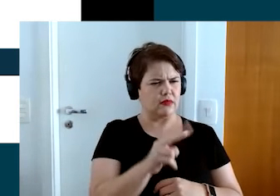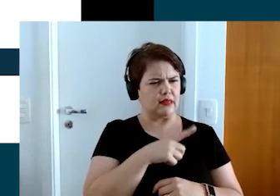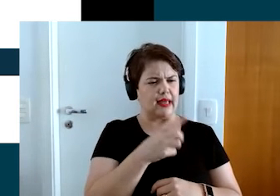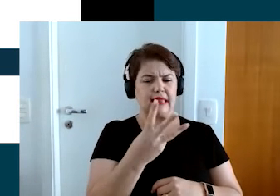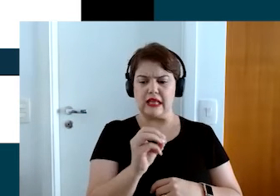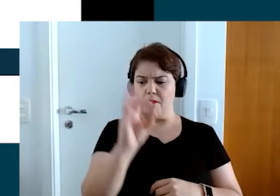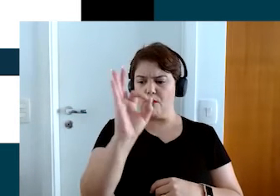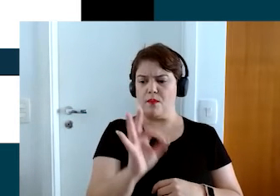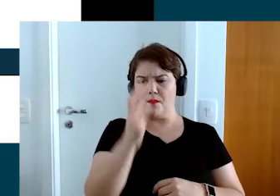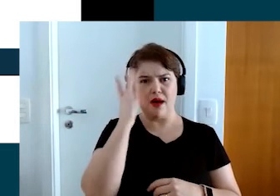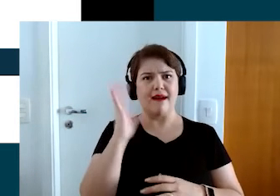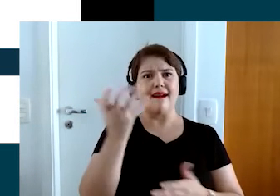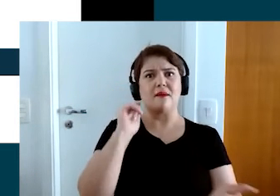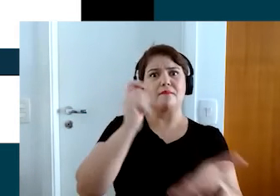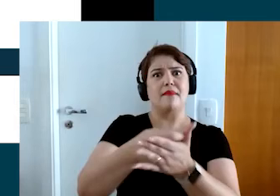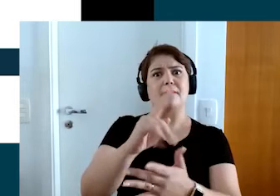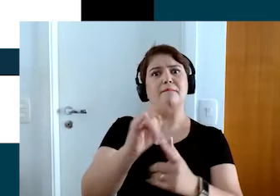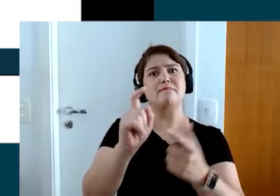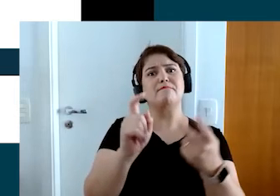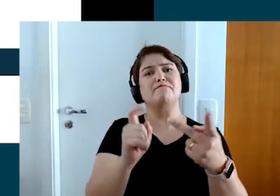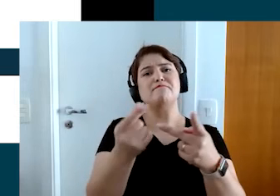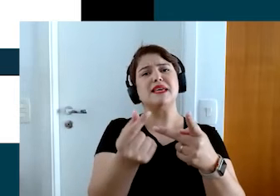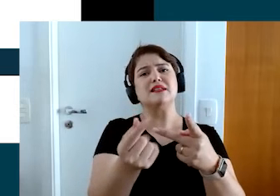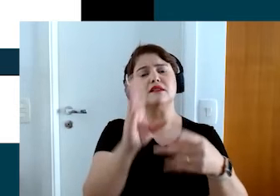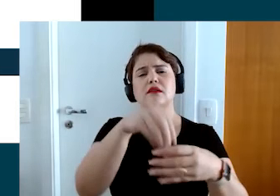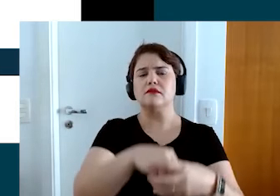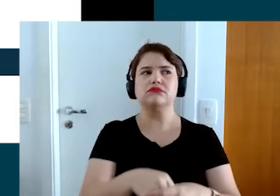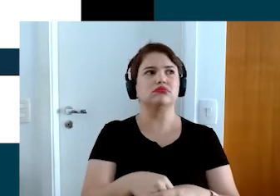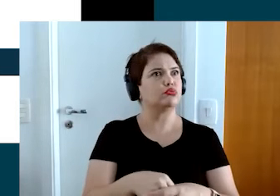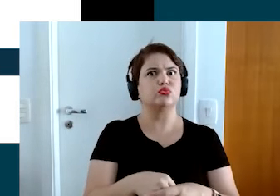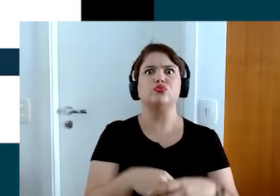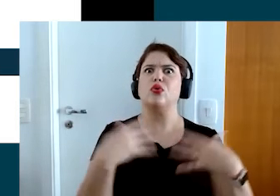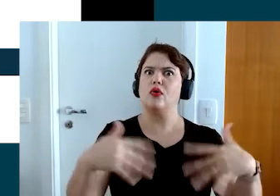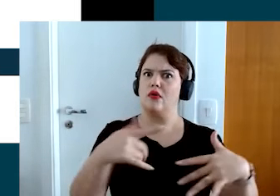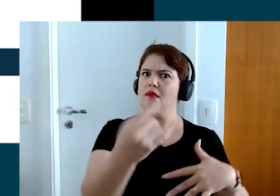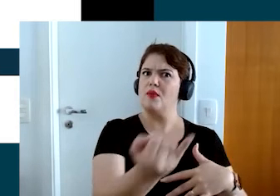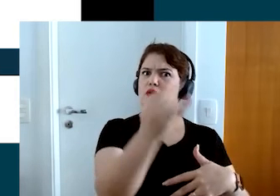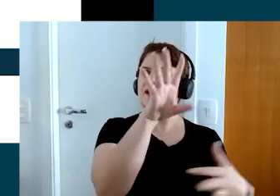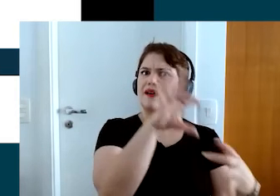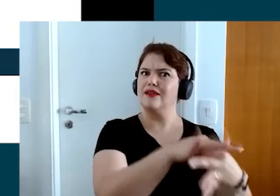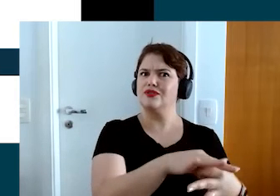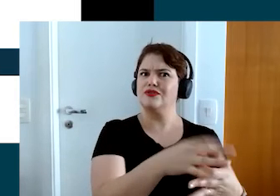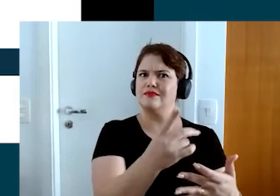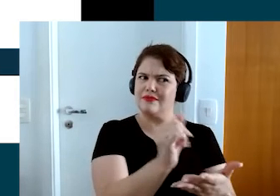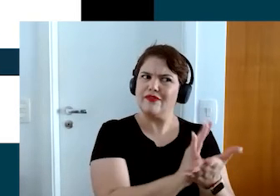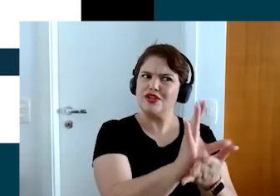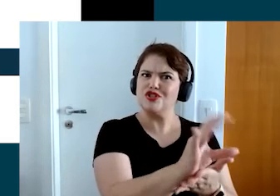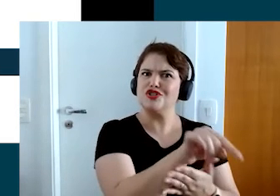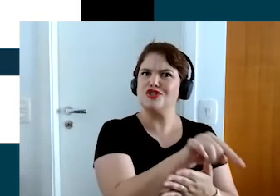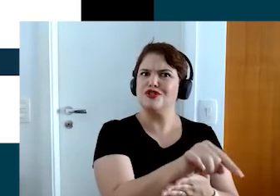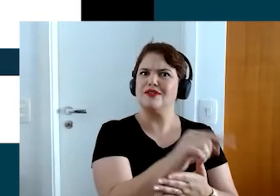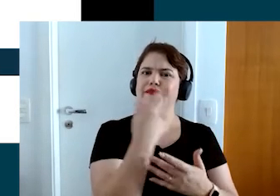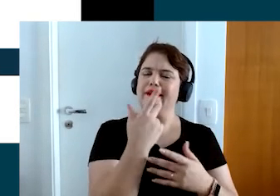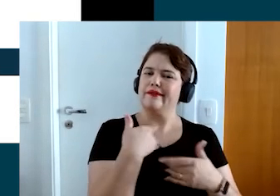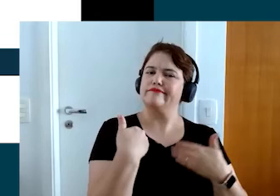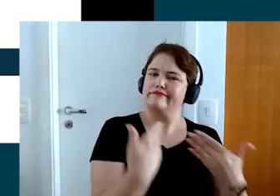pessoas querem pagar com Pix. Poxa, faz totalmente sentido a gente implementar isso. Vale a pena o esforço desse investimento. Vale a pena ficar 2 sprints